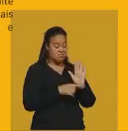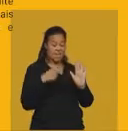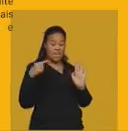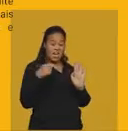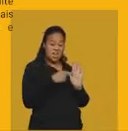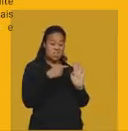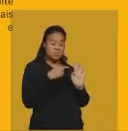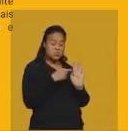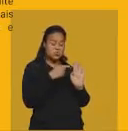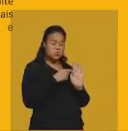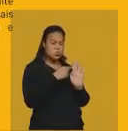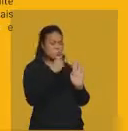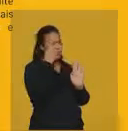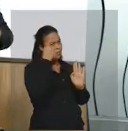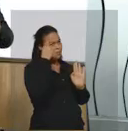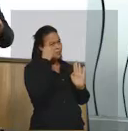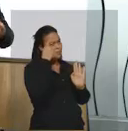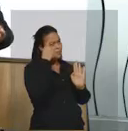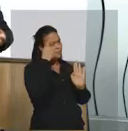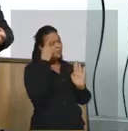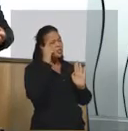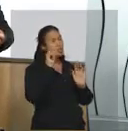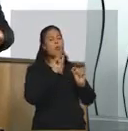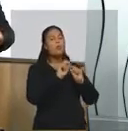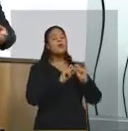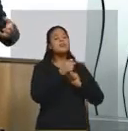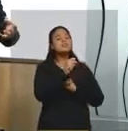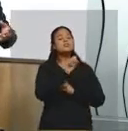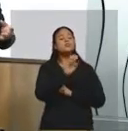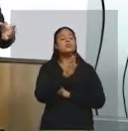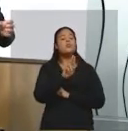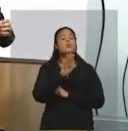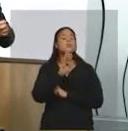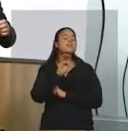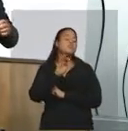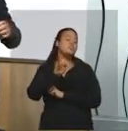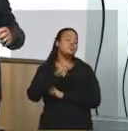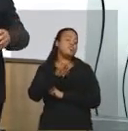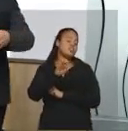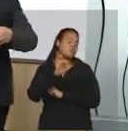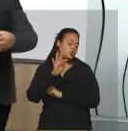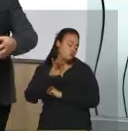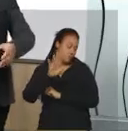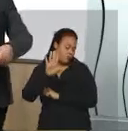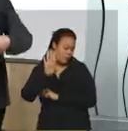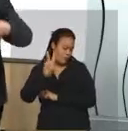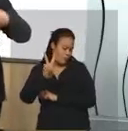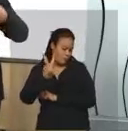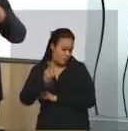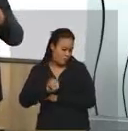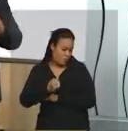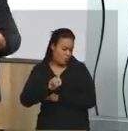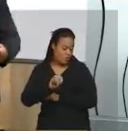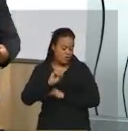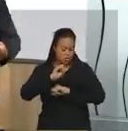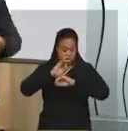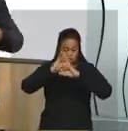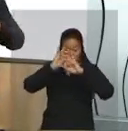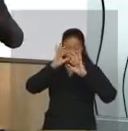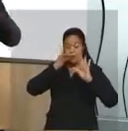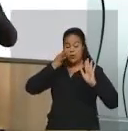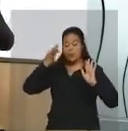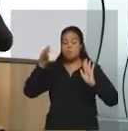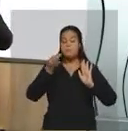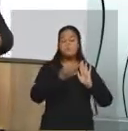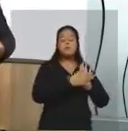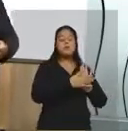uma subjetividade. O que é subjetividade em um texto? É quando você deixa clara a sua posição,